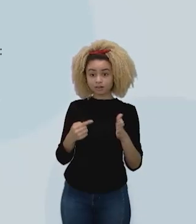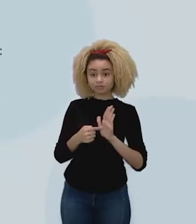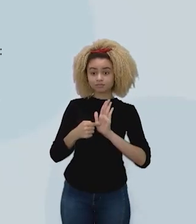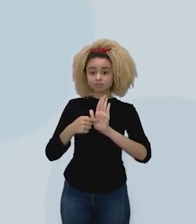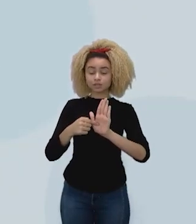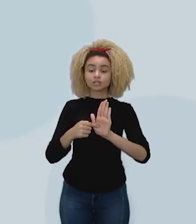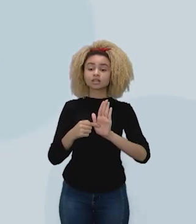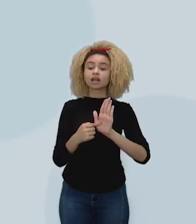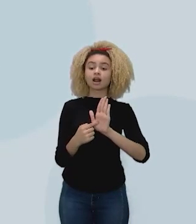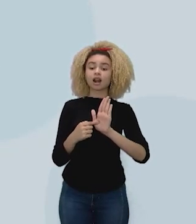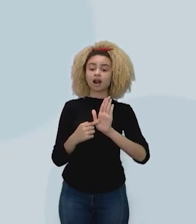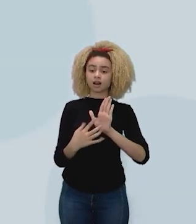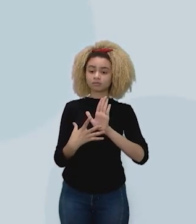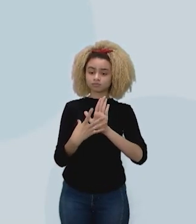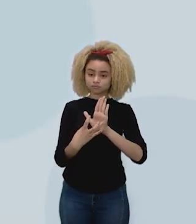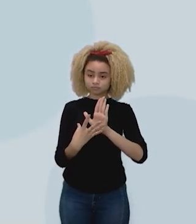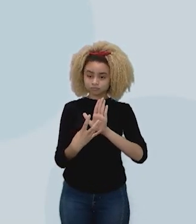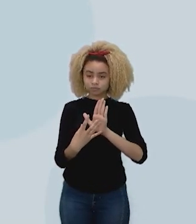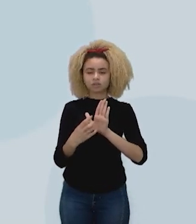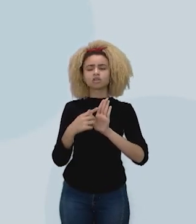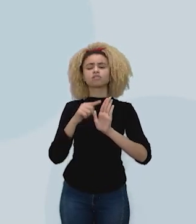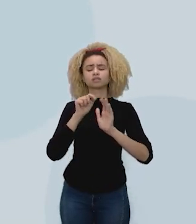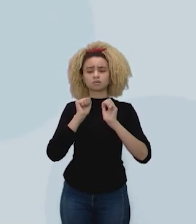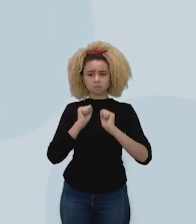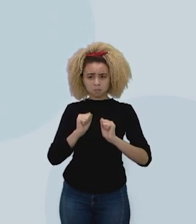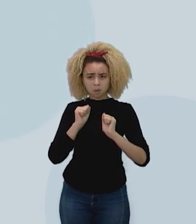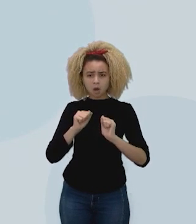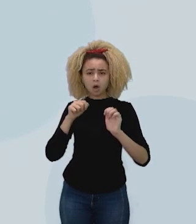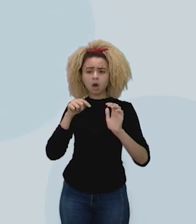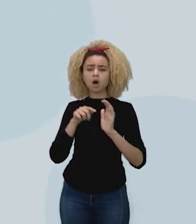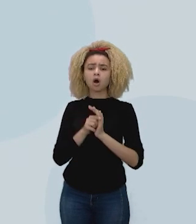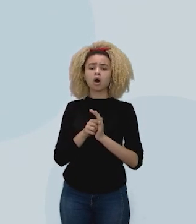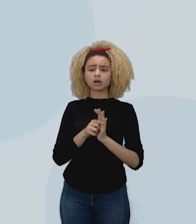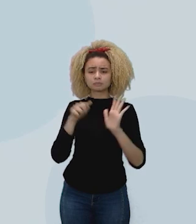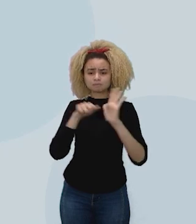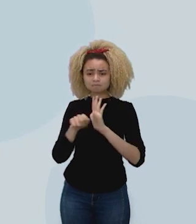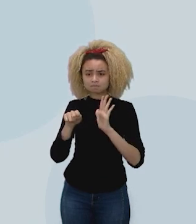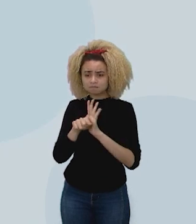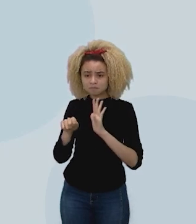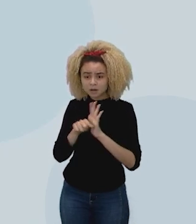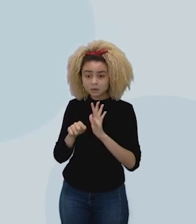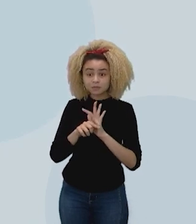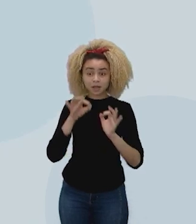QR Code para que vocês possam aí tirar dúvidas e colocar sugestões sobre a aula que vocês